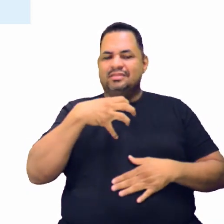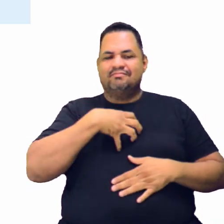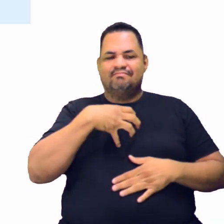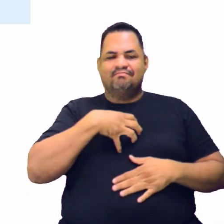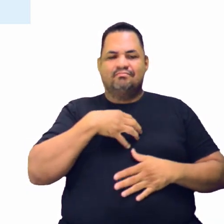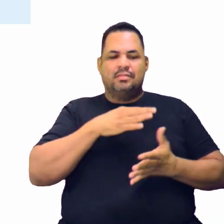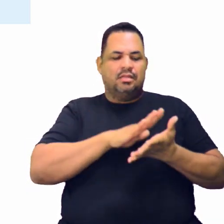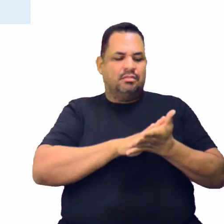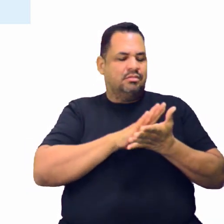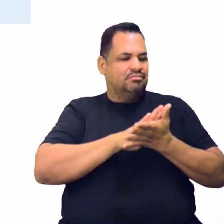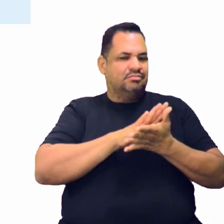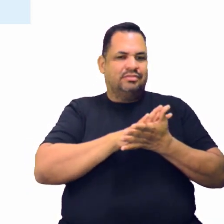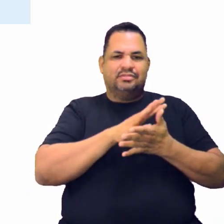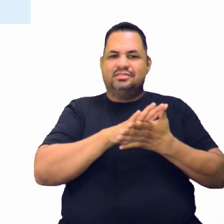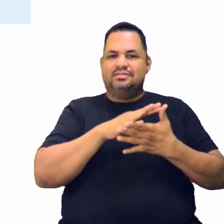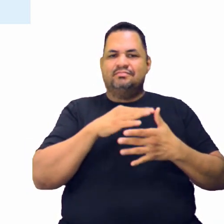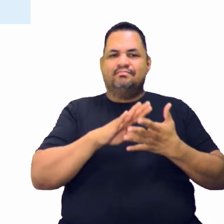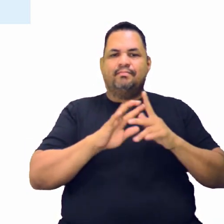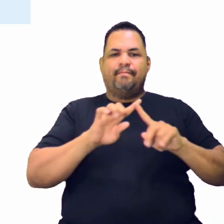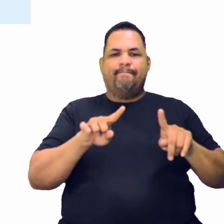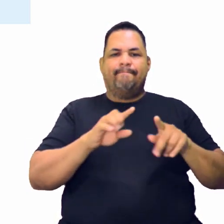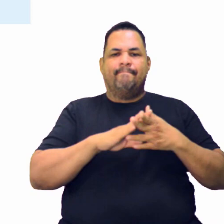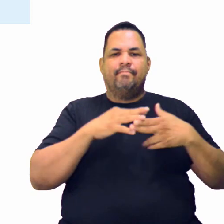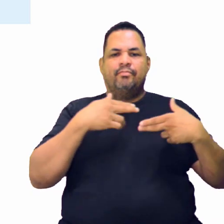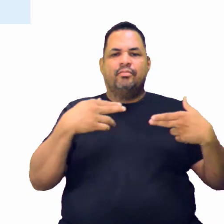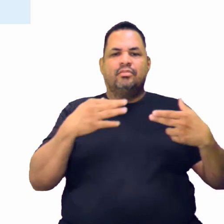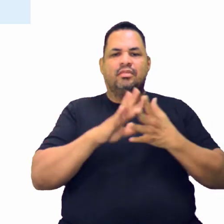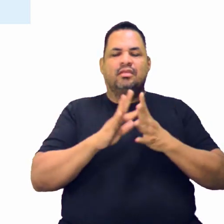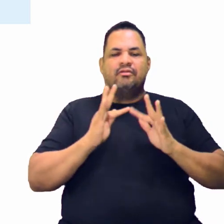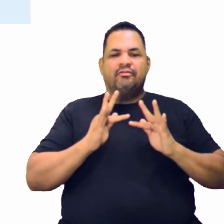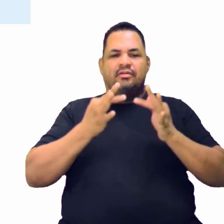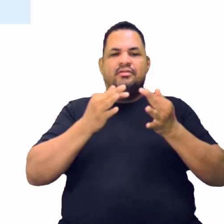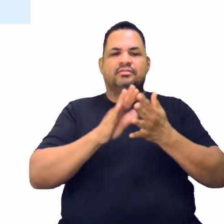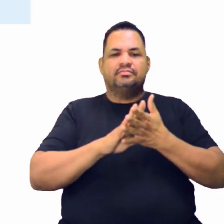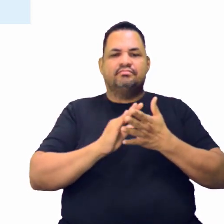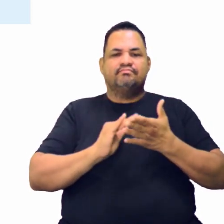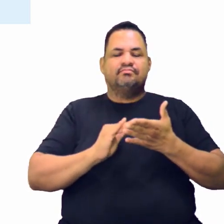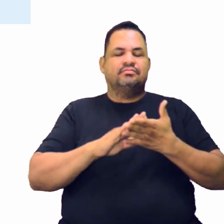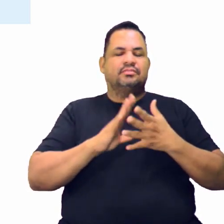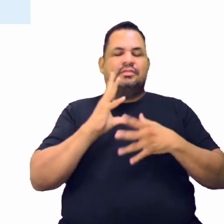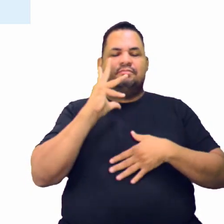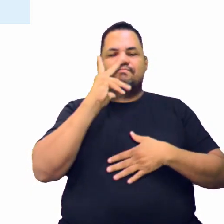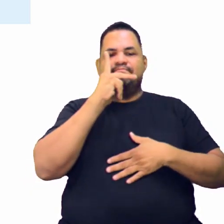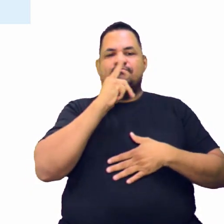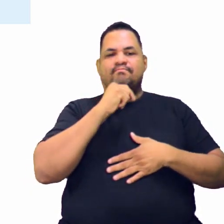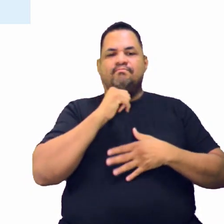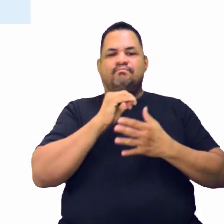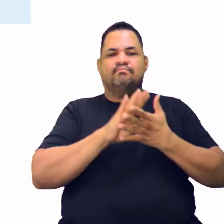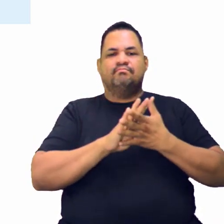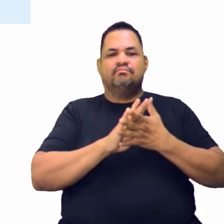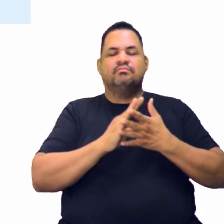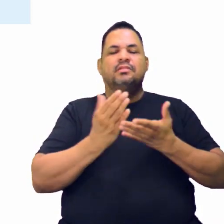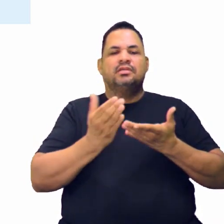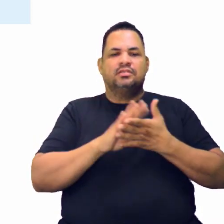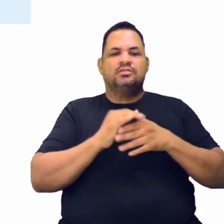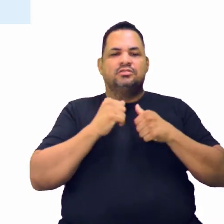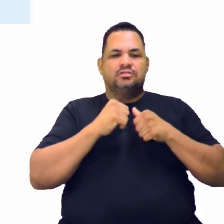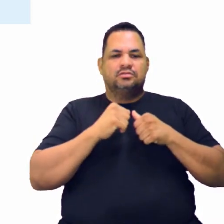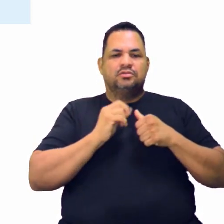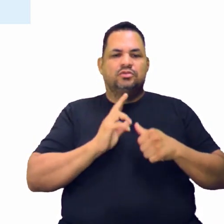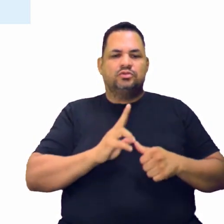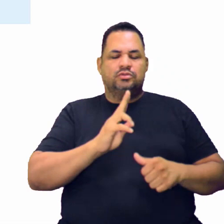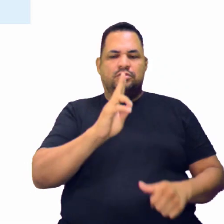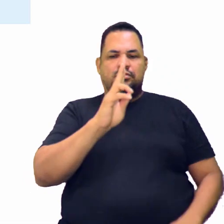insensíveis à palma da mão. Mas as coisas findas, muito mais que lindas estão, essas ficarão.